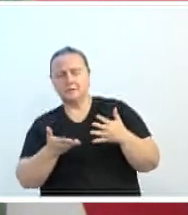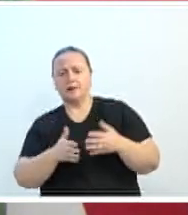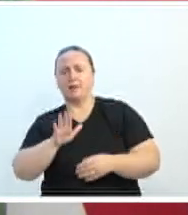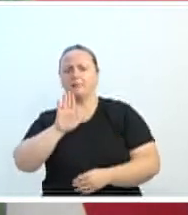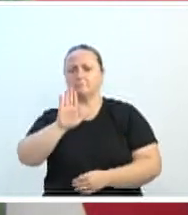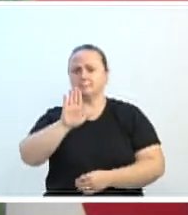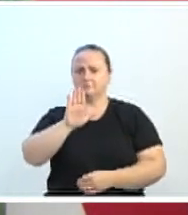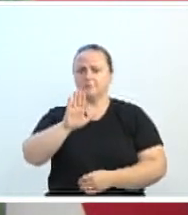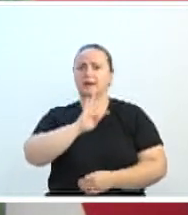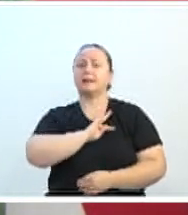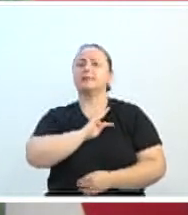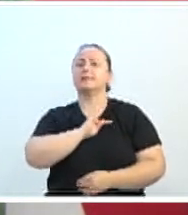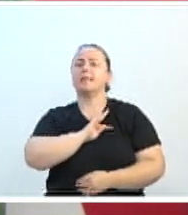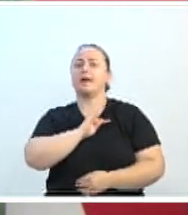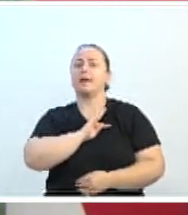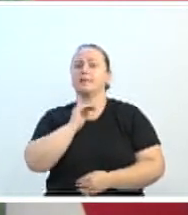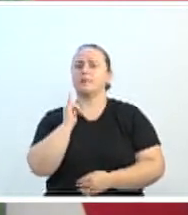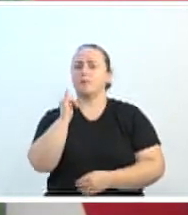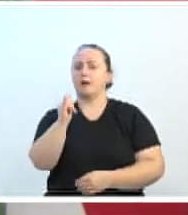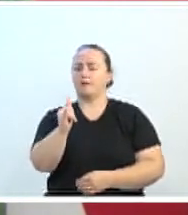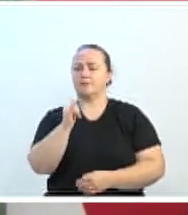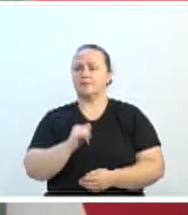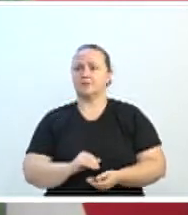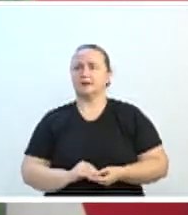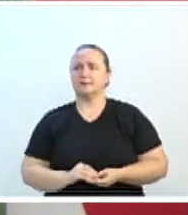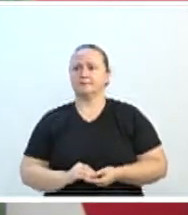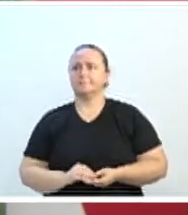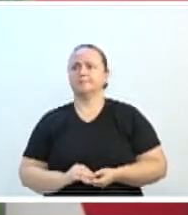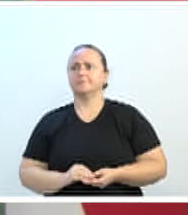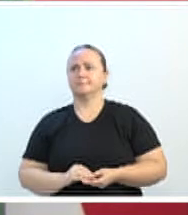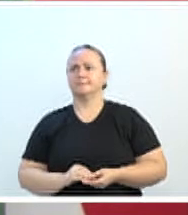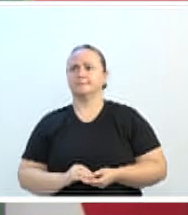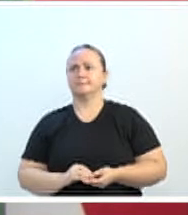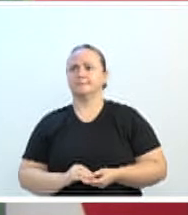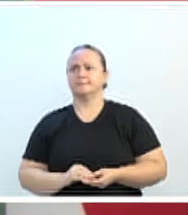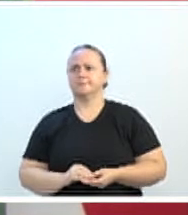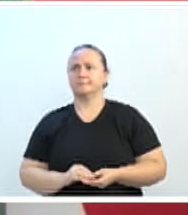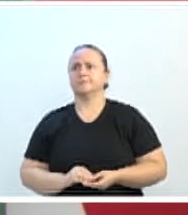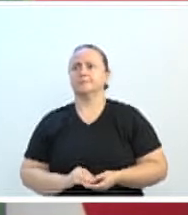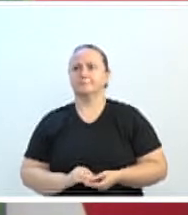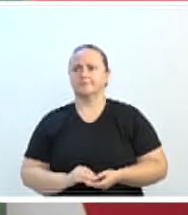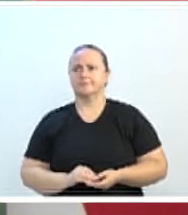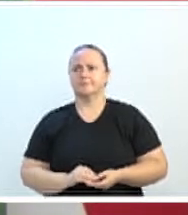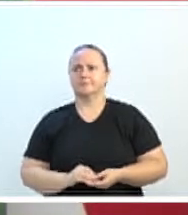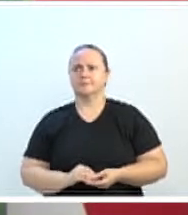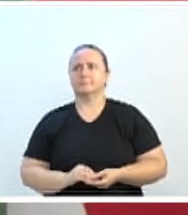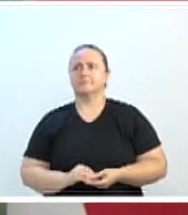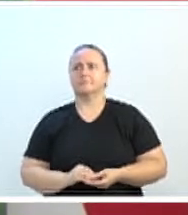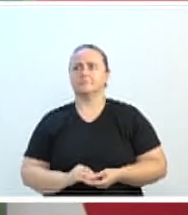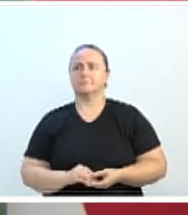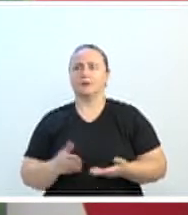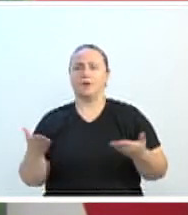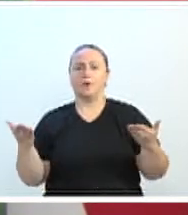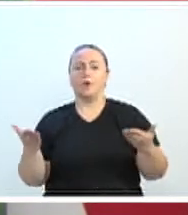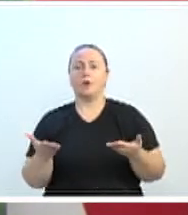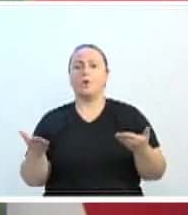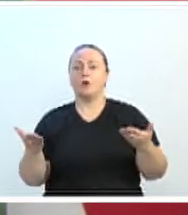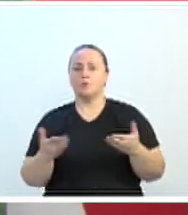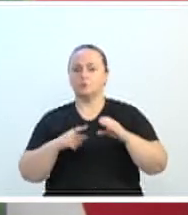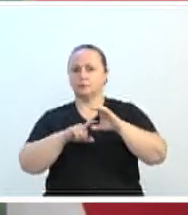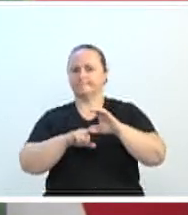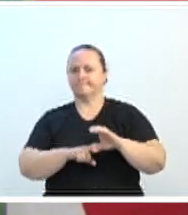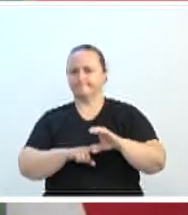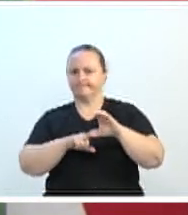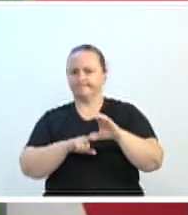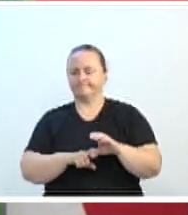dado técnico dessas reuniões em que eu participei. Hoje, a dívida atualizada pelo